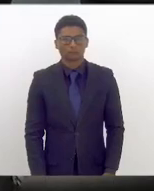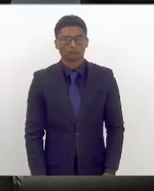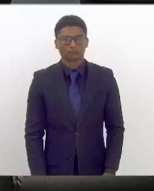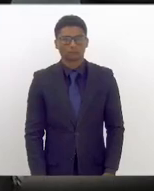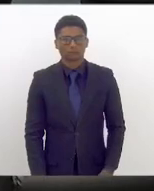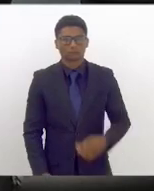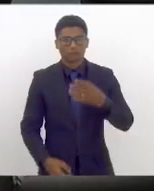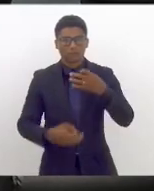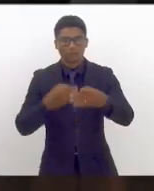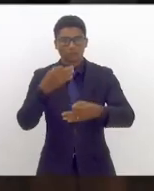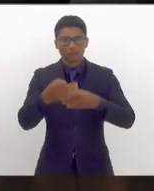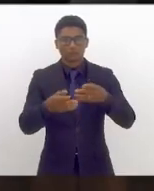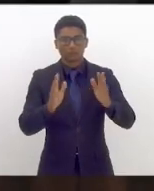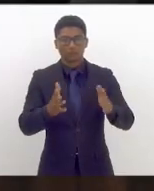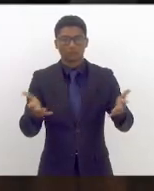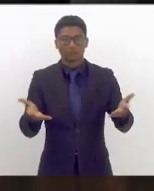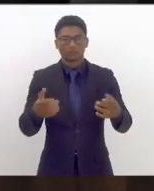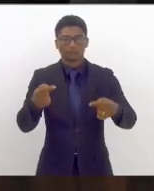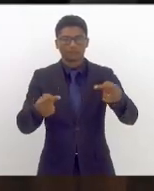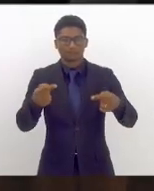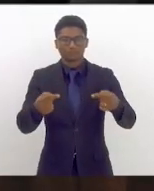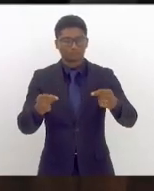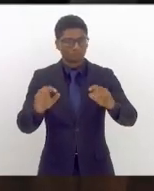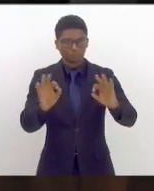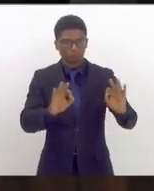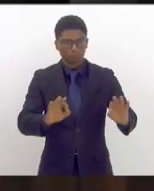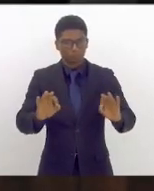pareceres emitidos em discussão